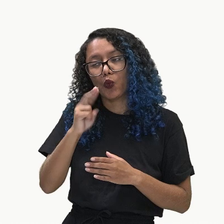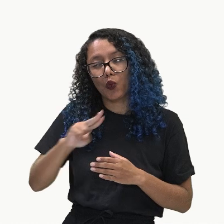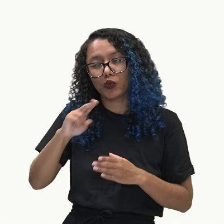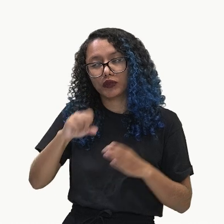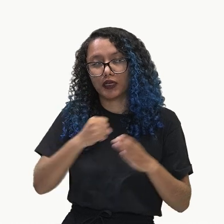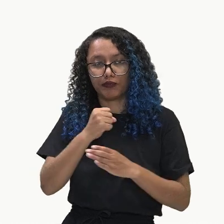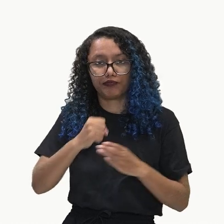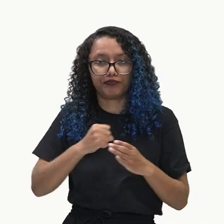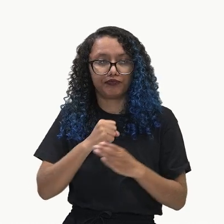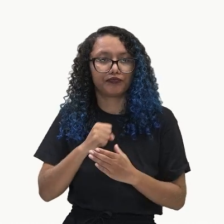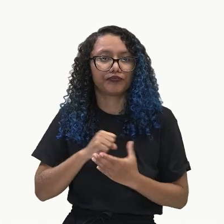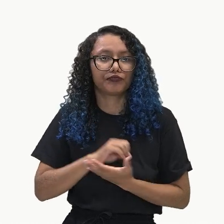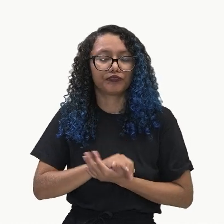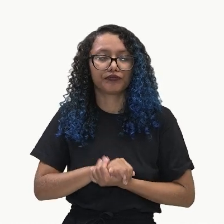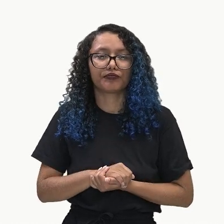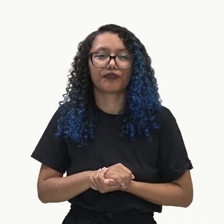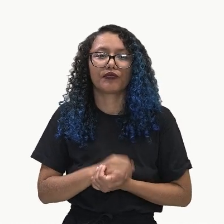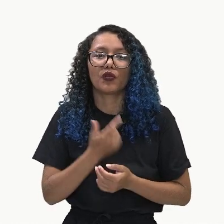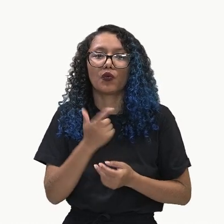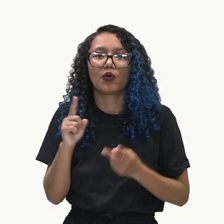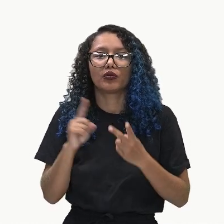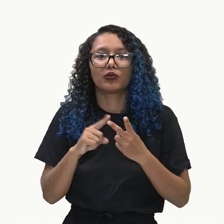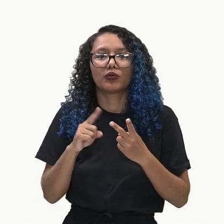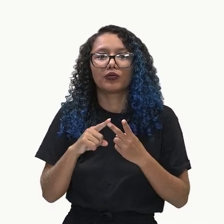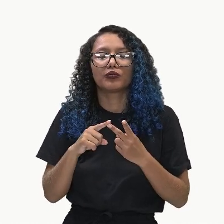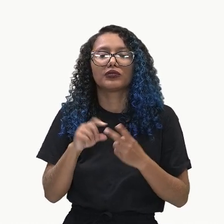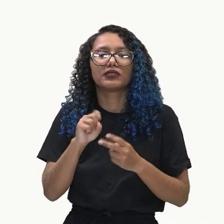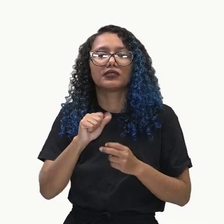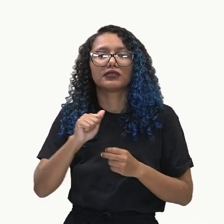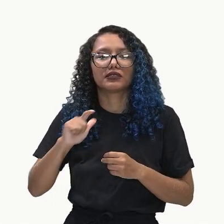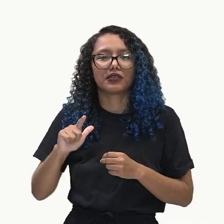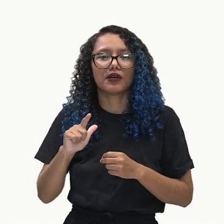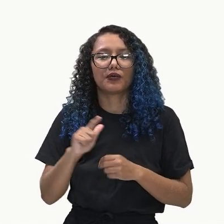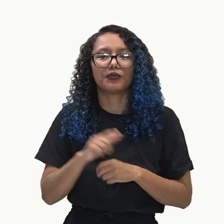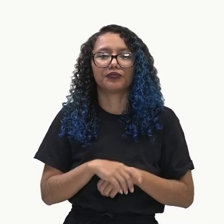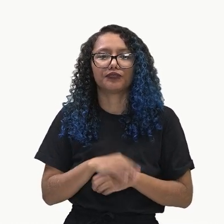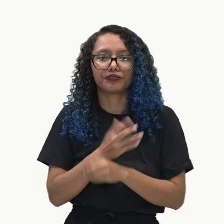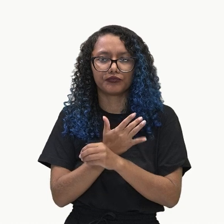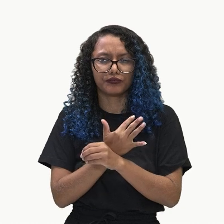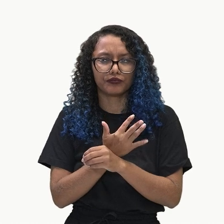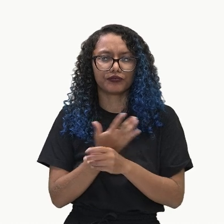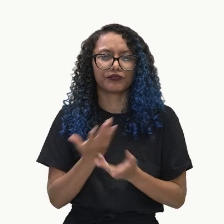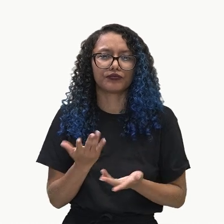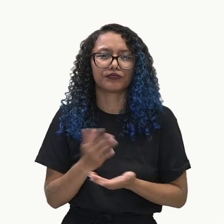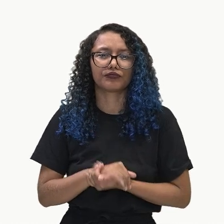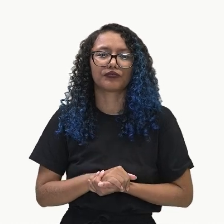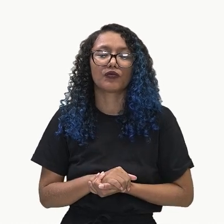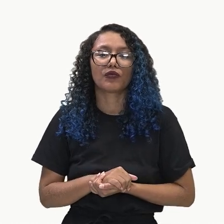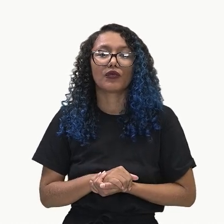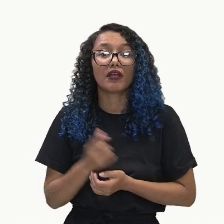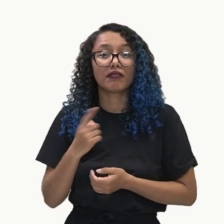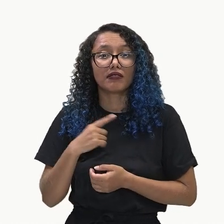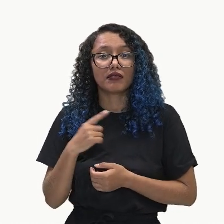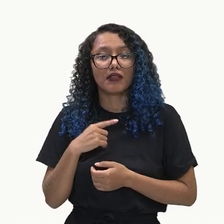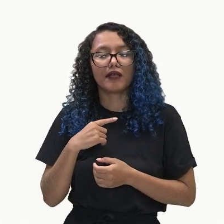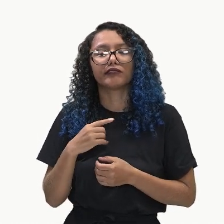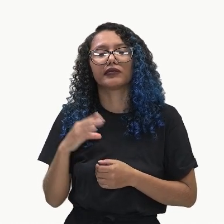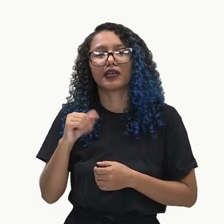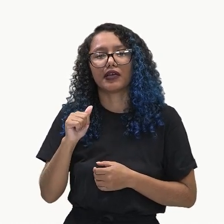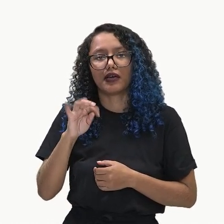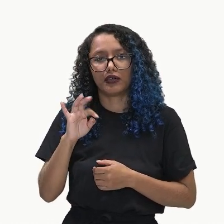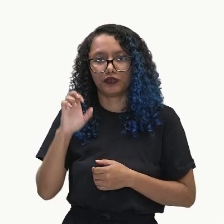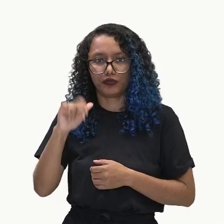O sal ácido, nós temos formado por cátion de base fraca,